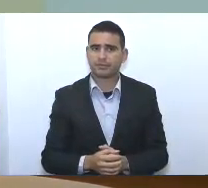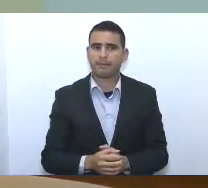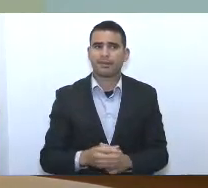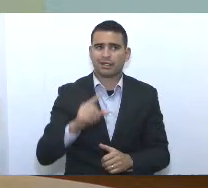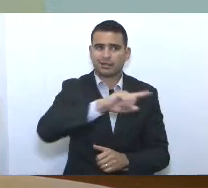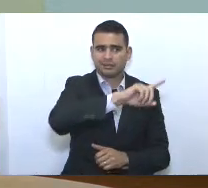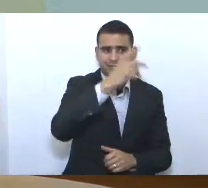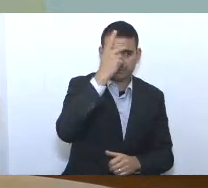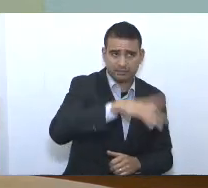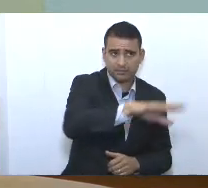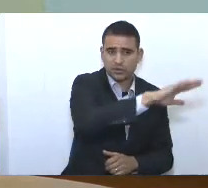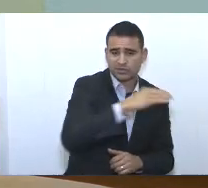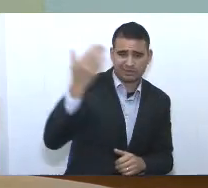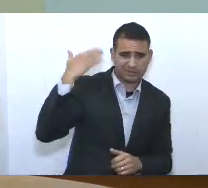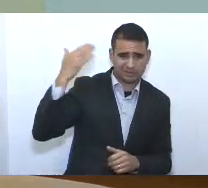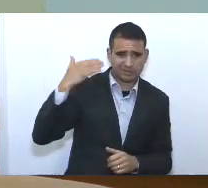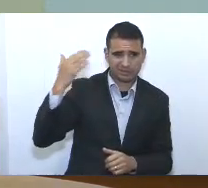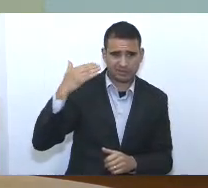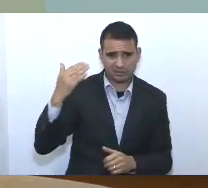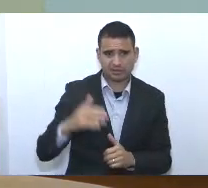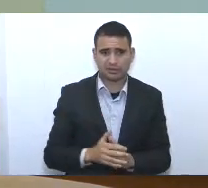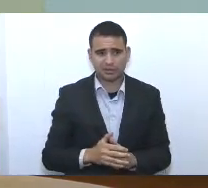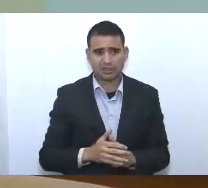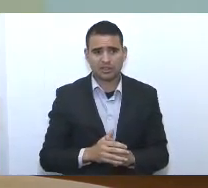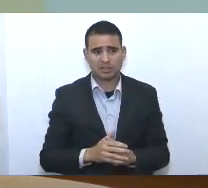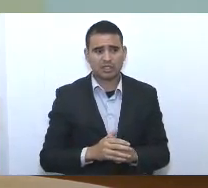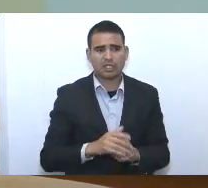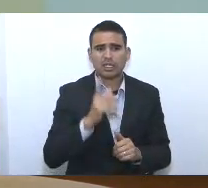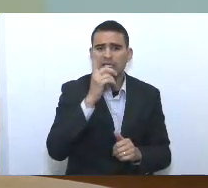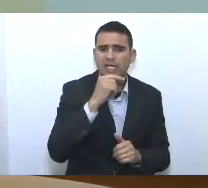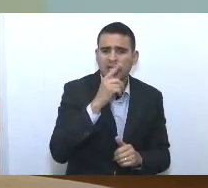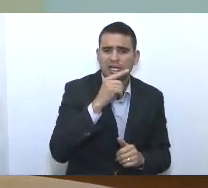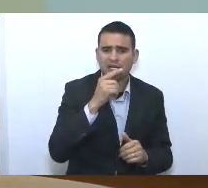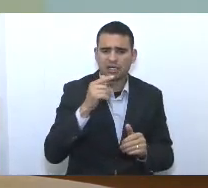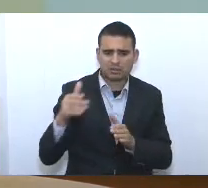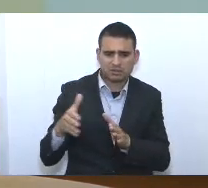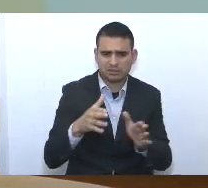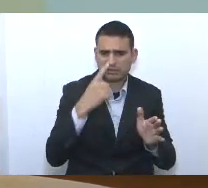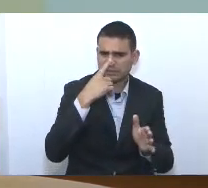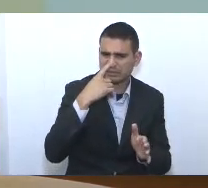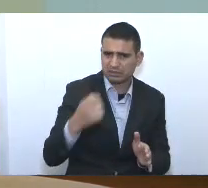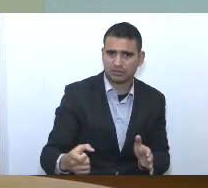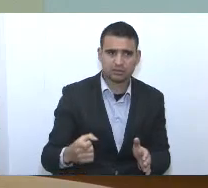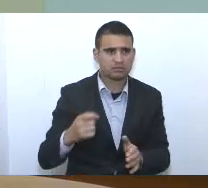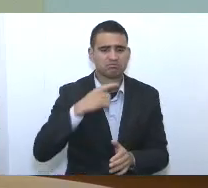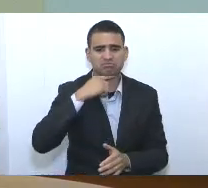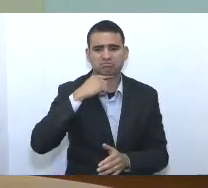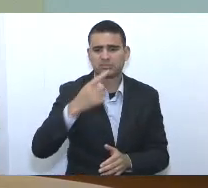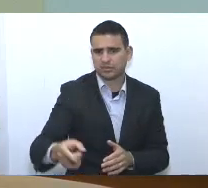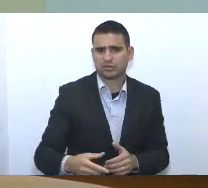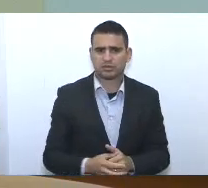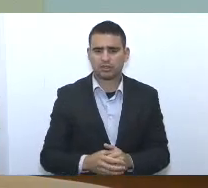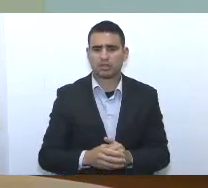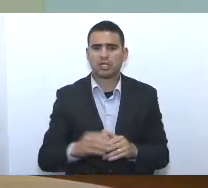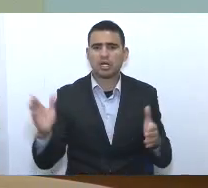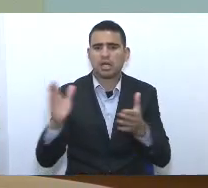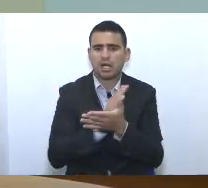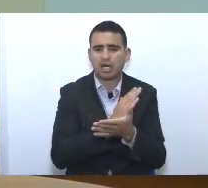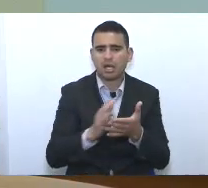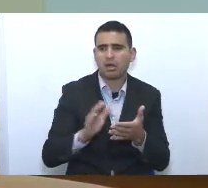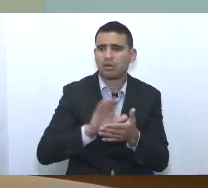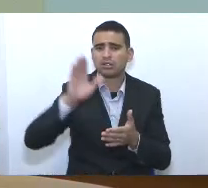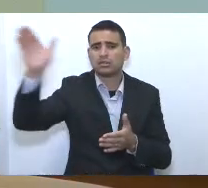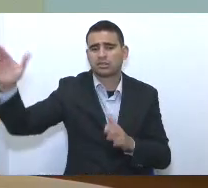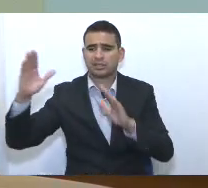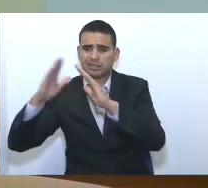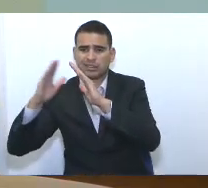devido ao processo, não conseguia ligar água e nem o esgoto. E alguns pegavam água emprestada de outro